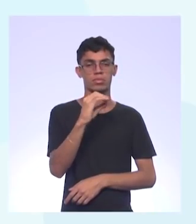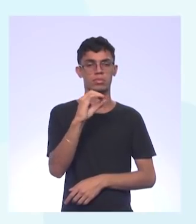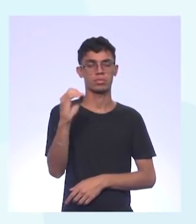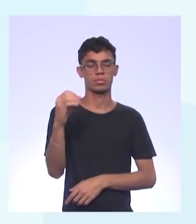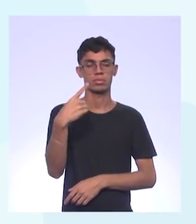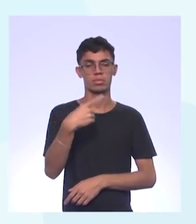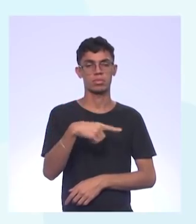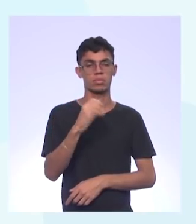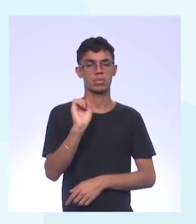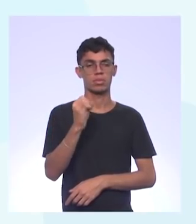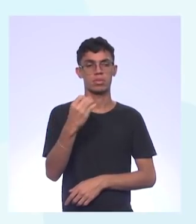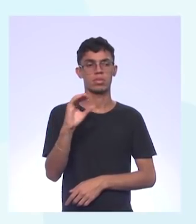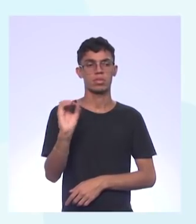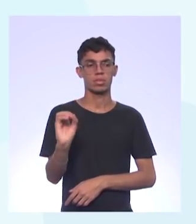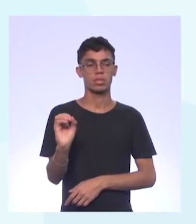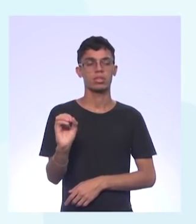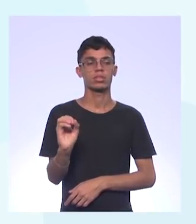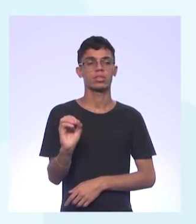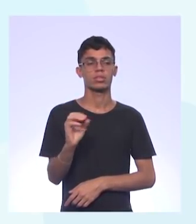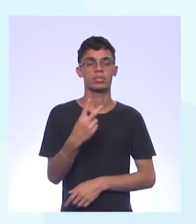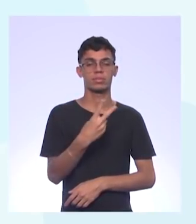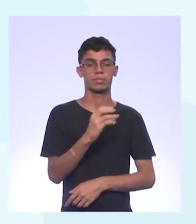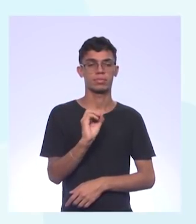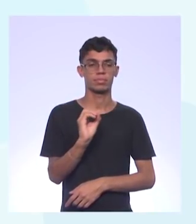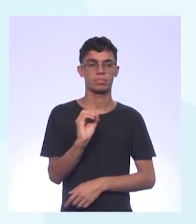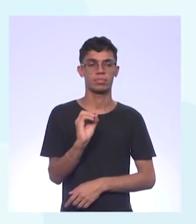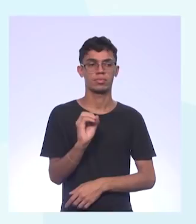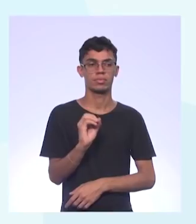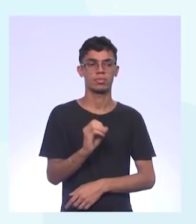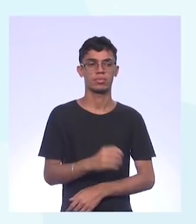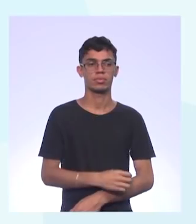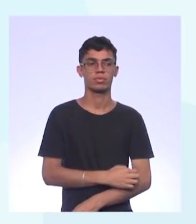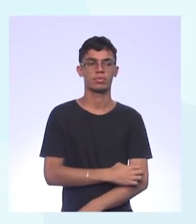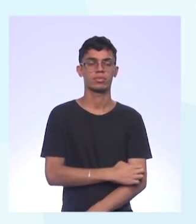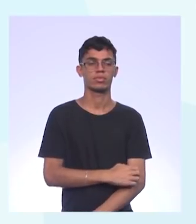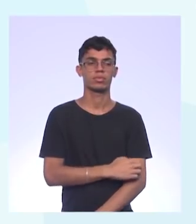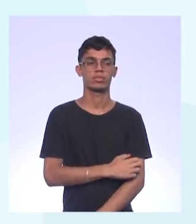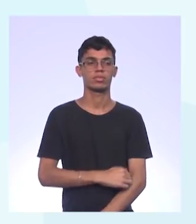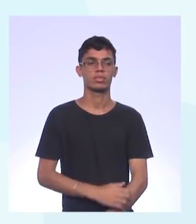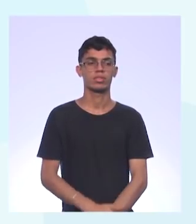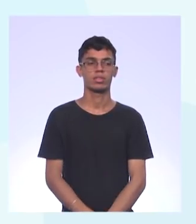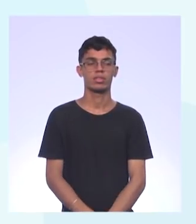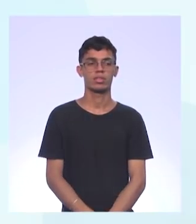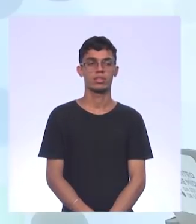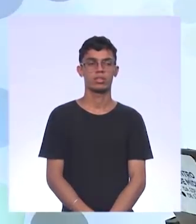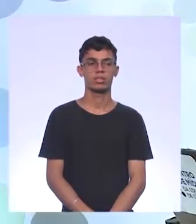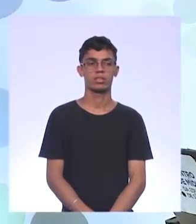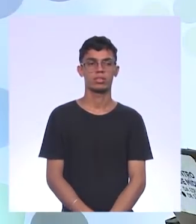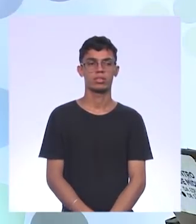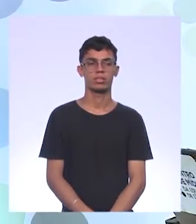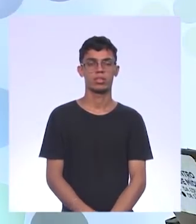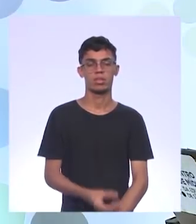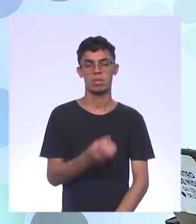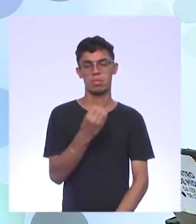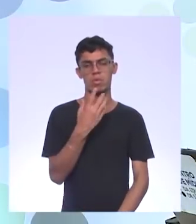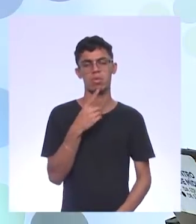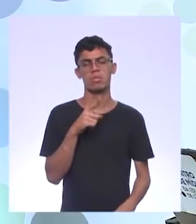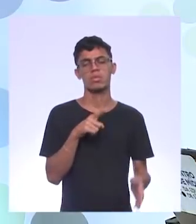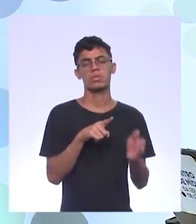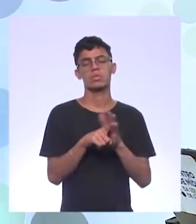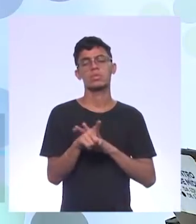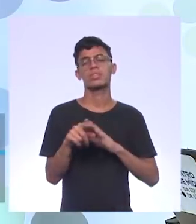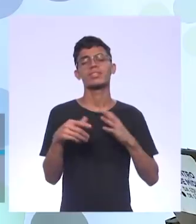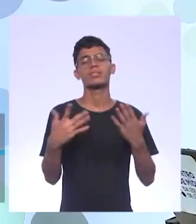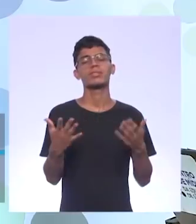sem tirar 80 sobra 20 ó e vai até quando essa divisão professora é uma boa pergunta porque olha os